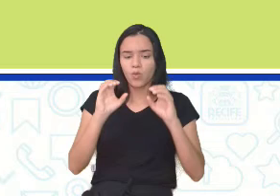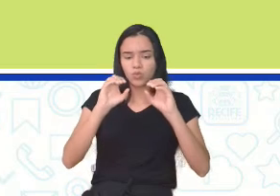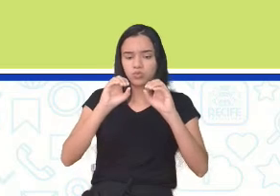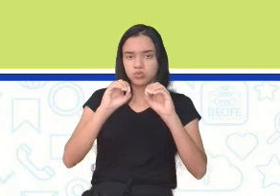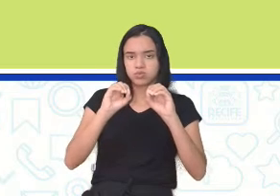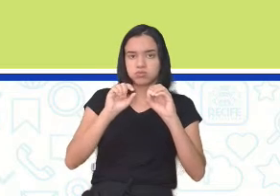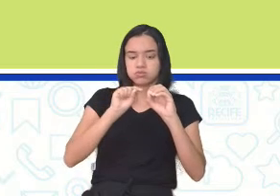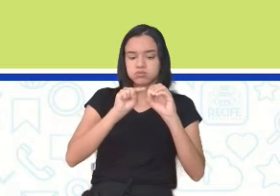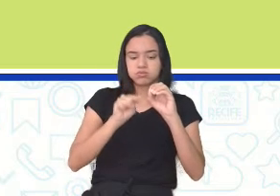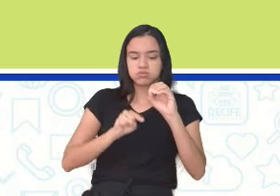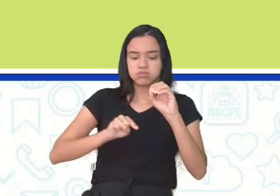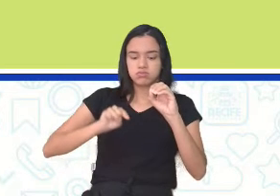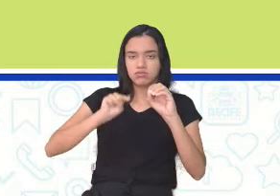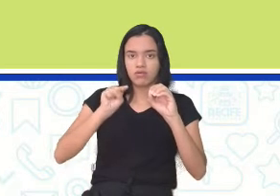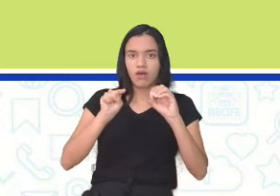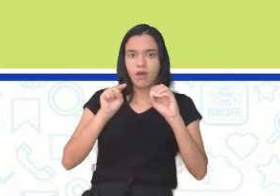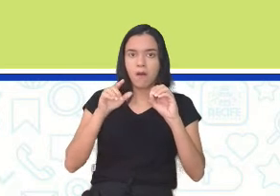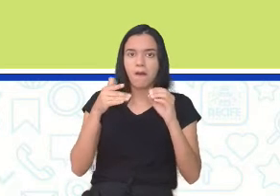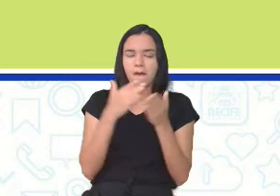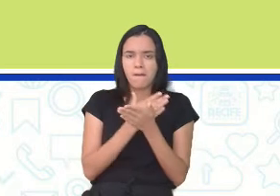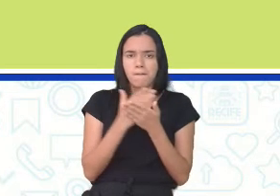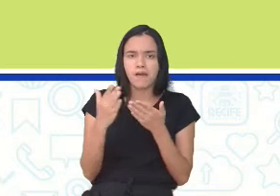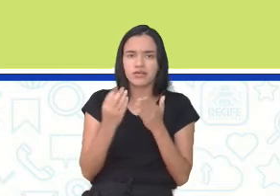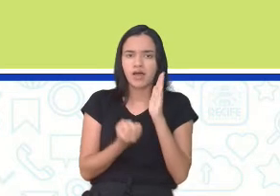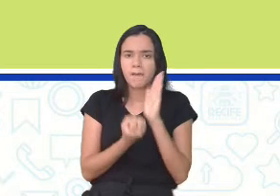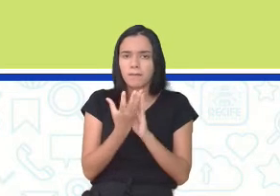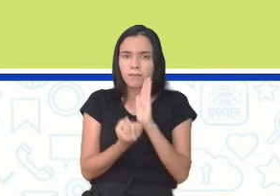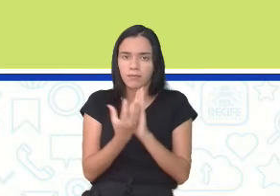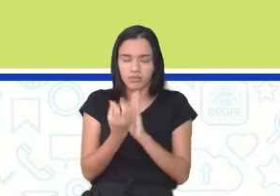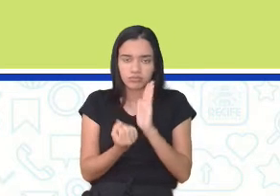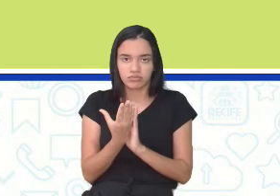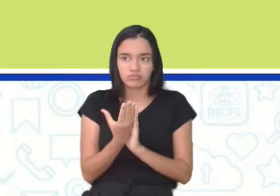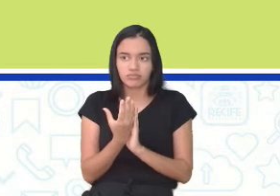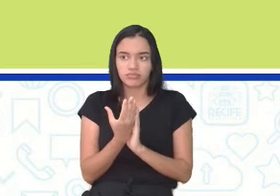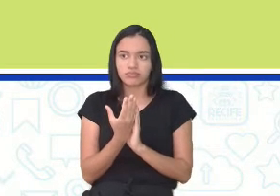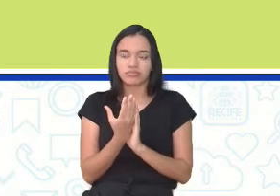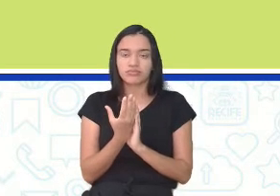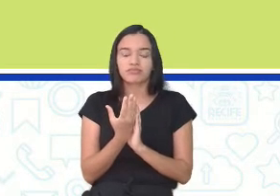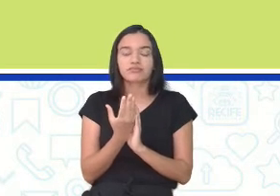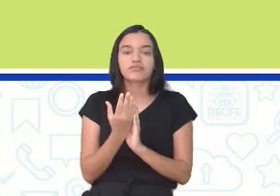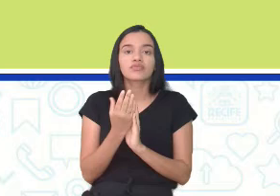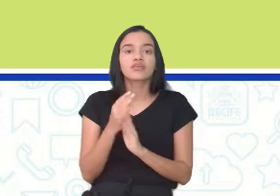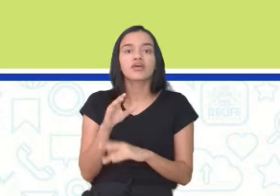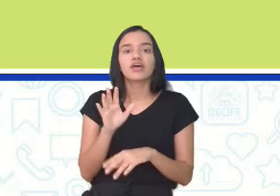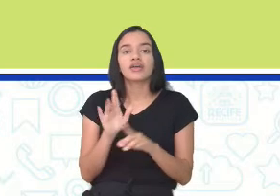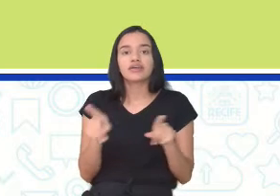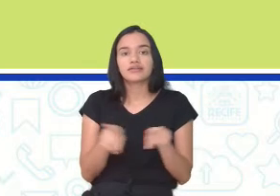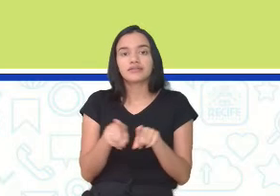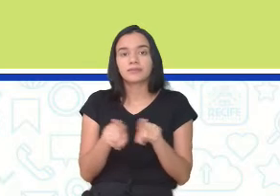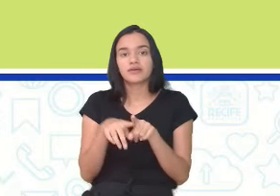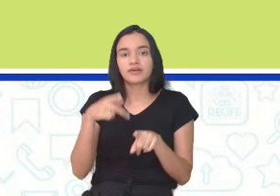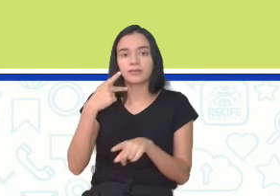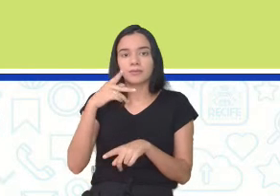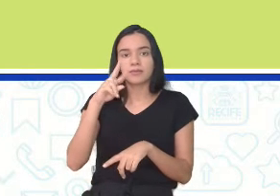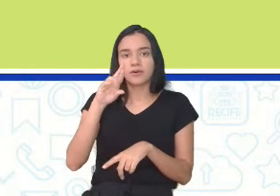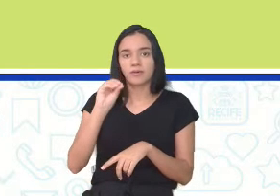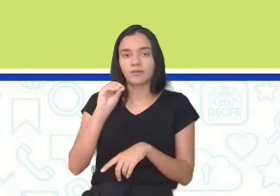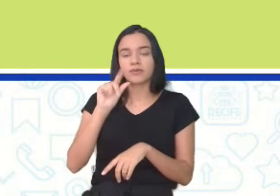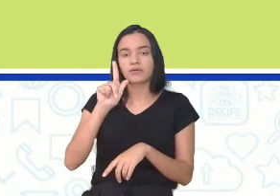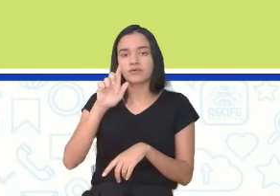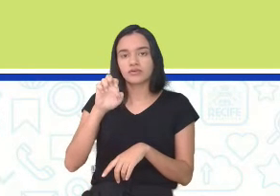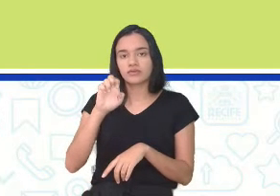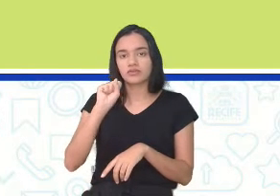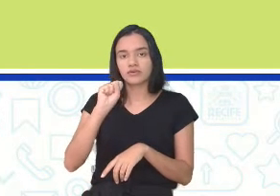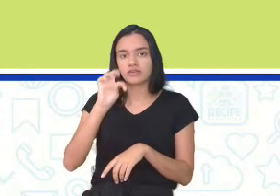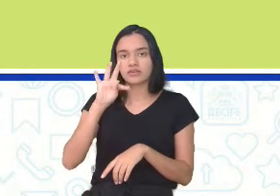vão começar a produzir os hormônios sexuais femininos, o estrógeno e a progesterona, que é tão importante